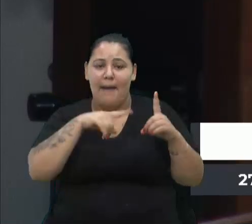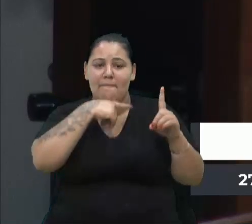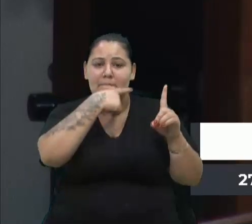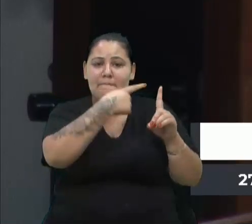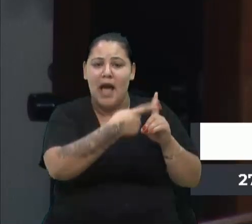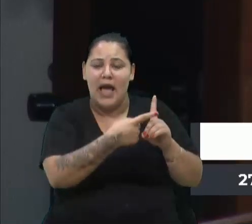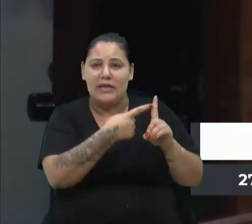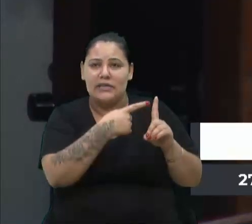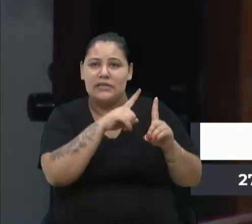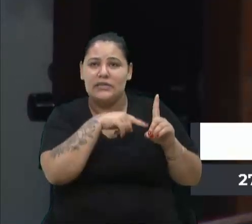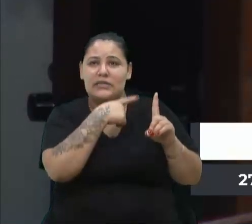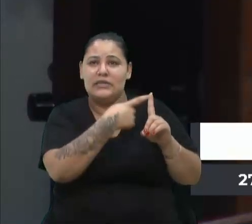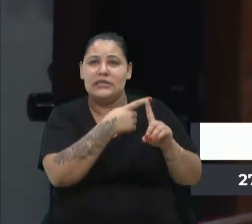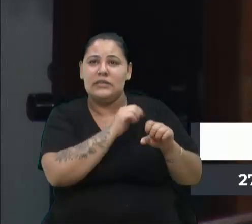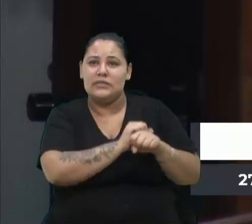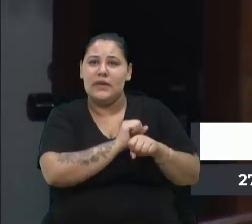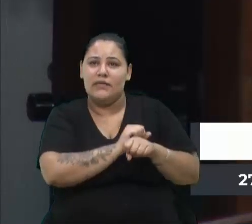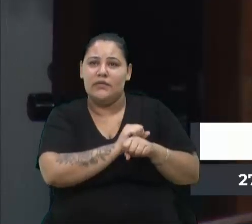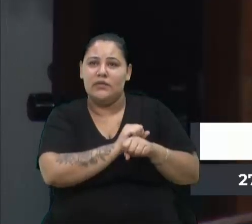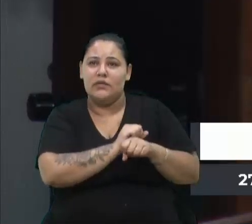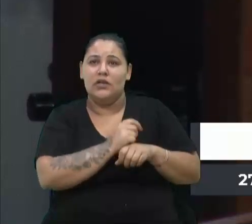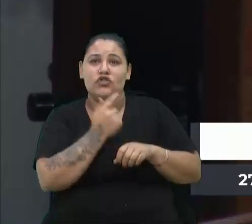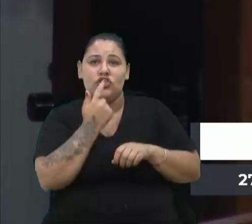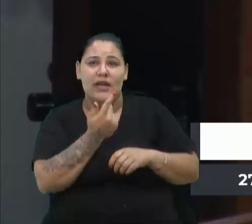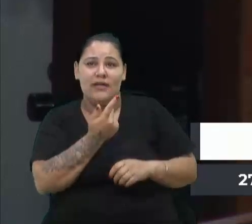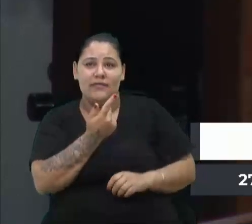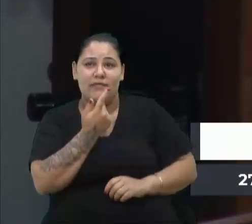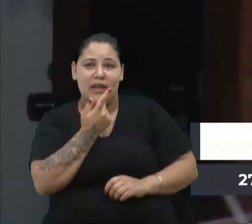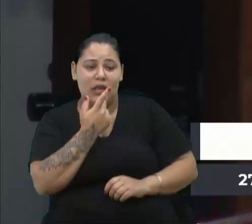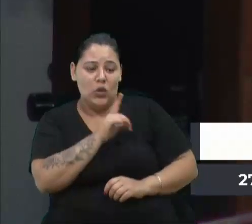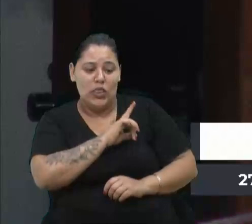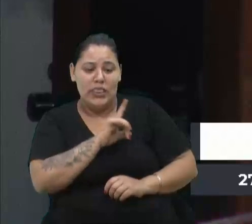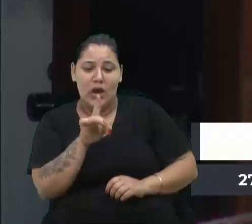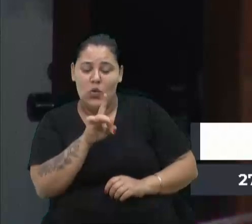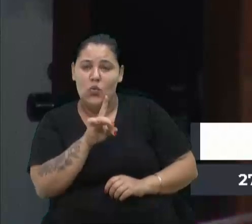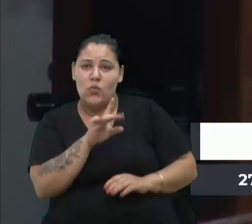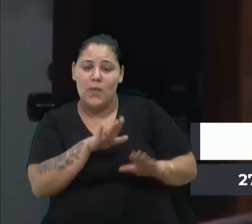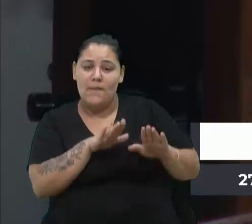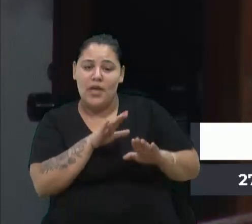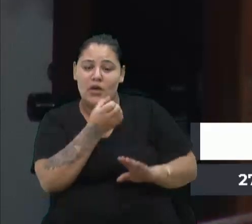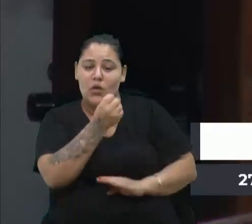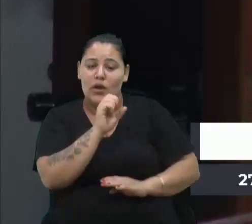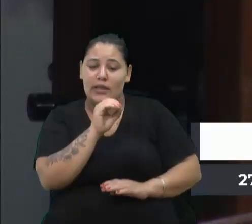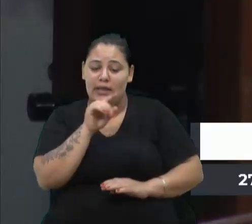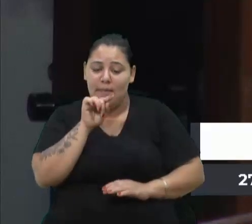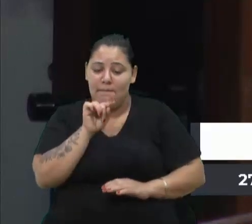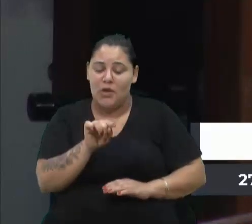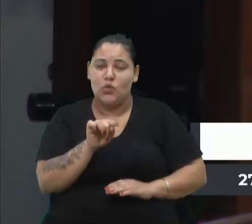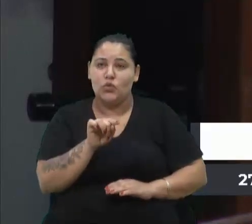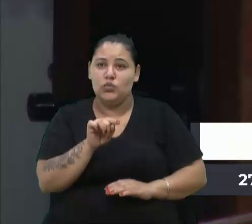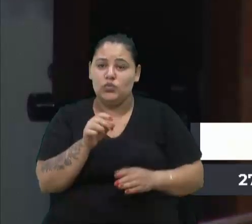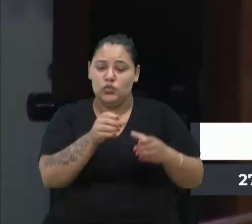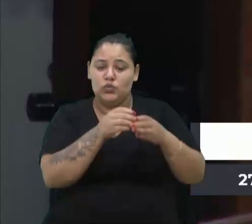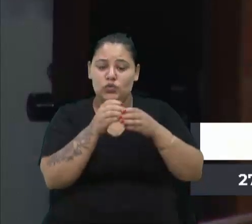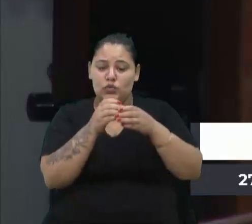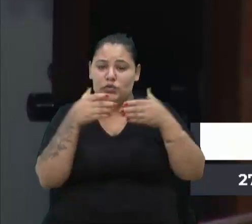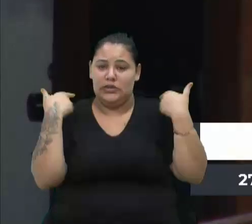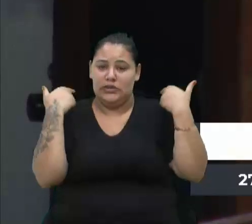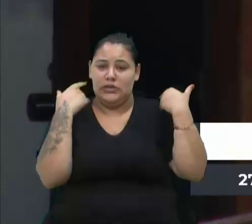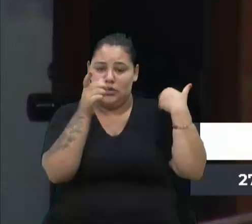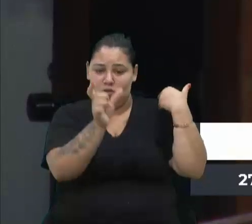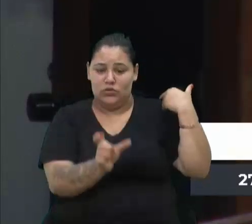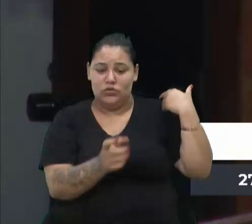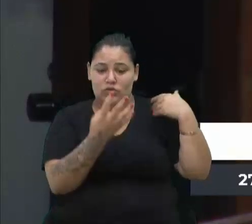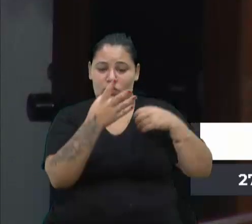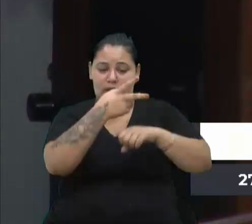Então, nós estamos dizendo não para uma média aí de 80 mil turistas de 4 países que, convenhamos,